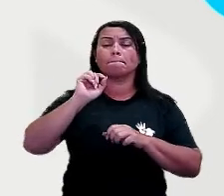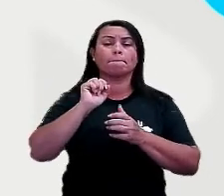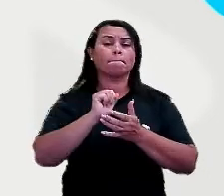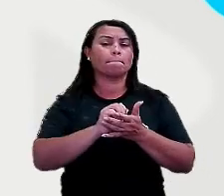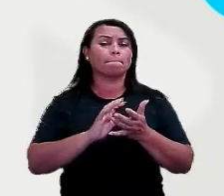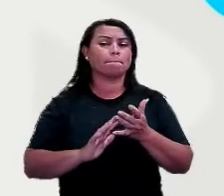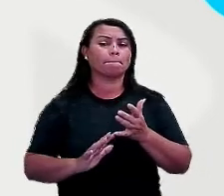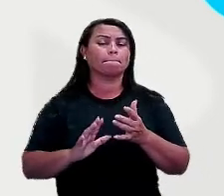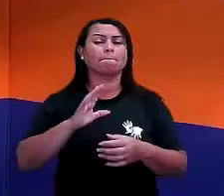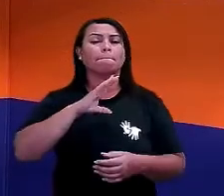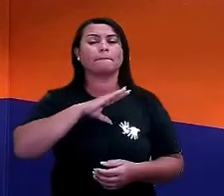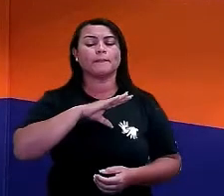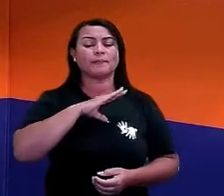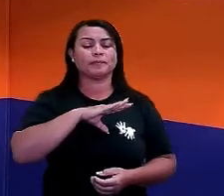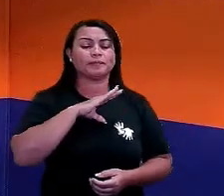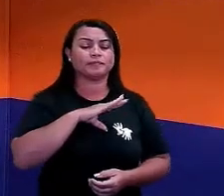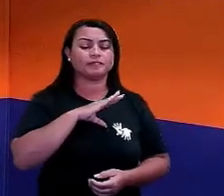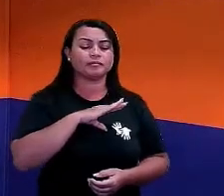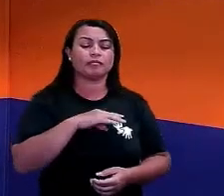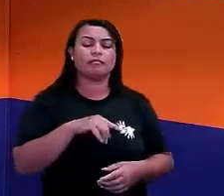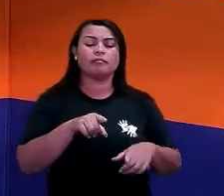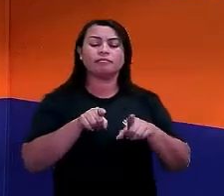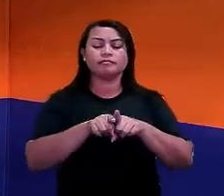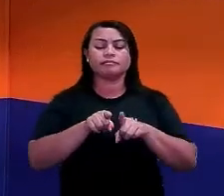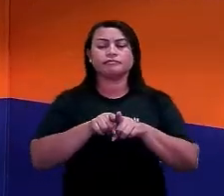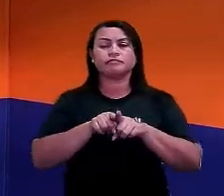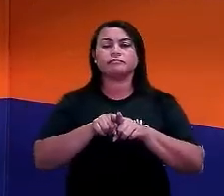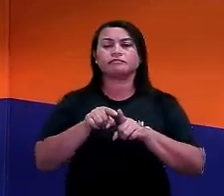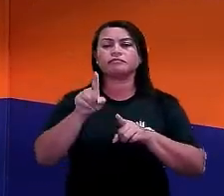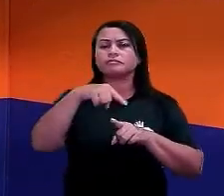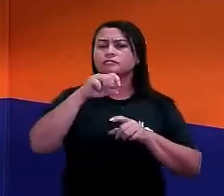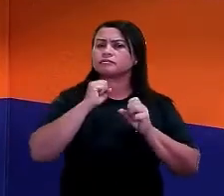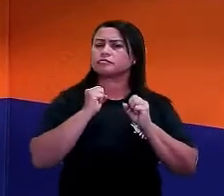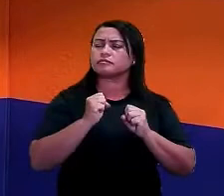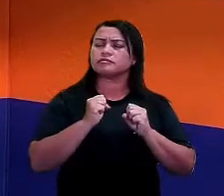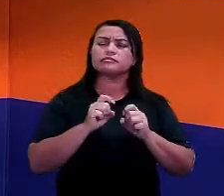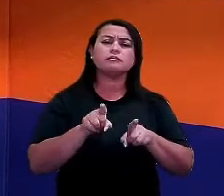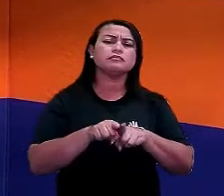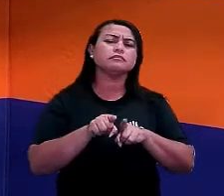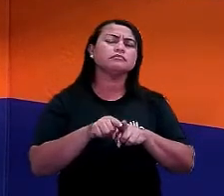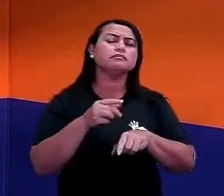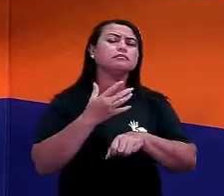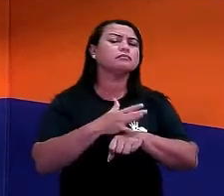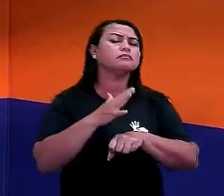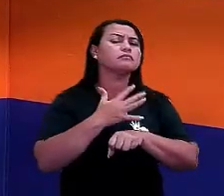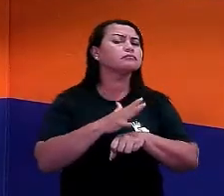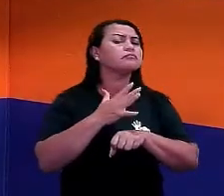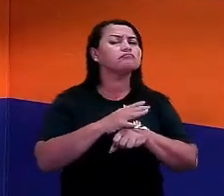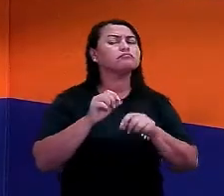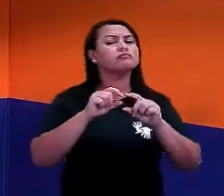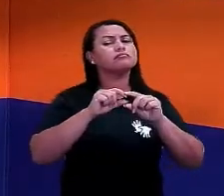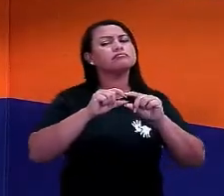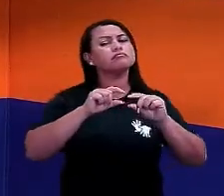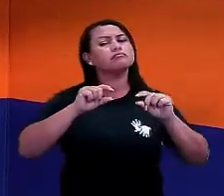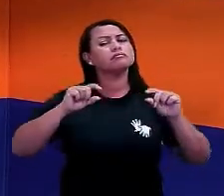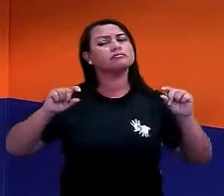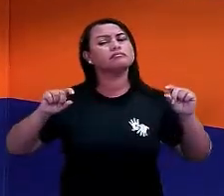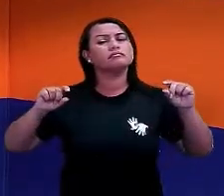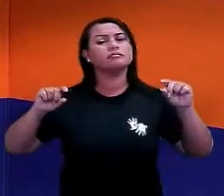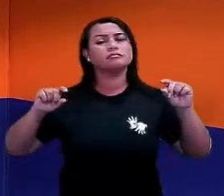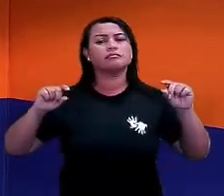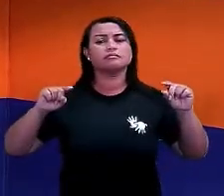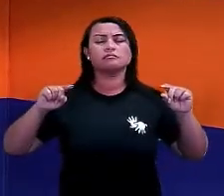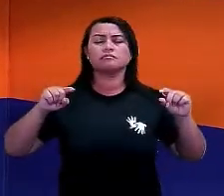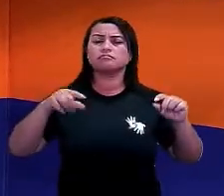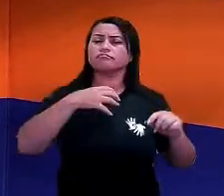atividades de português, que também vocês podem fazer treinando com frases, né? Quem ainda está